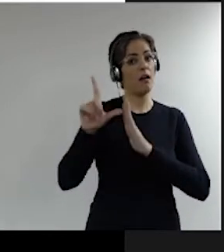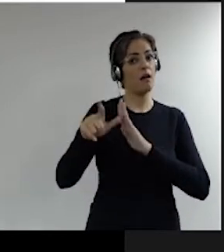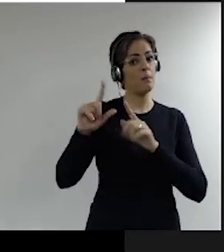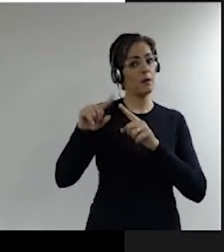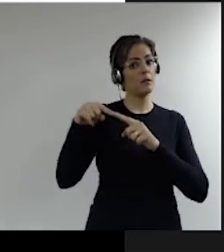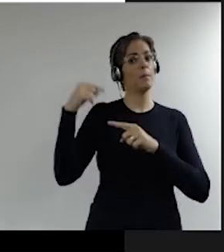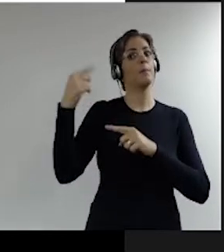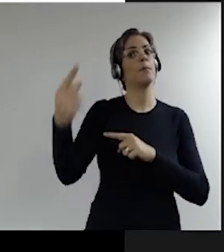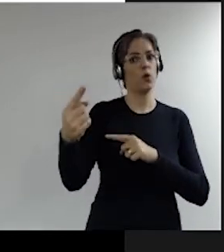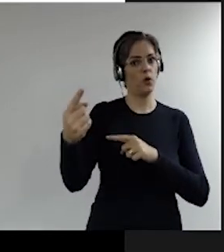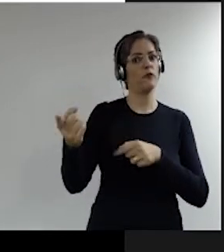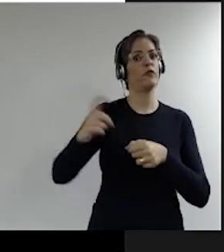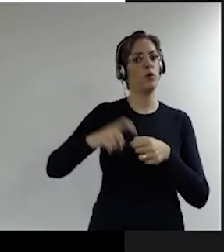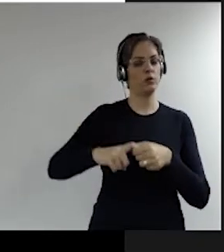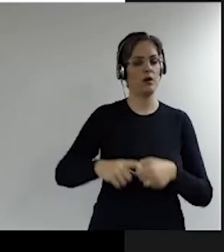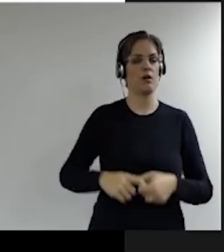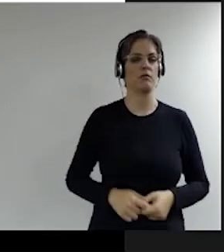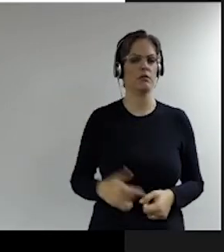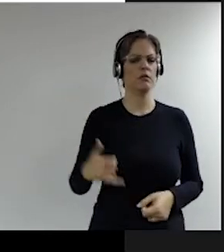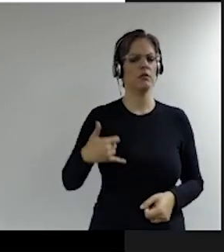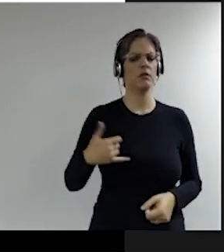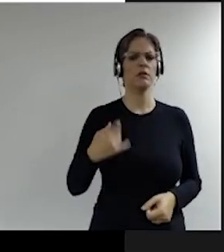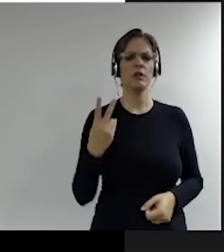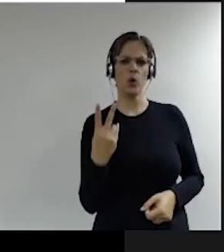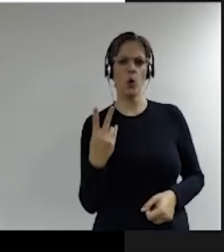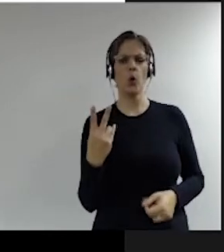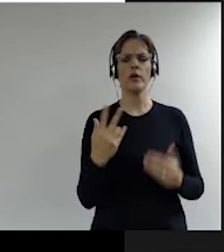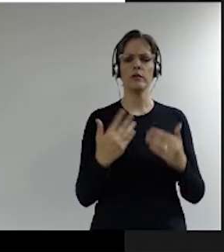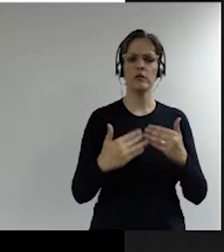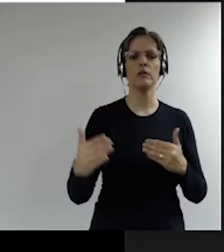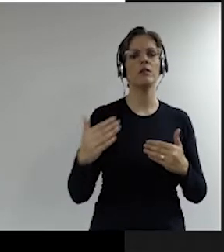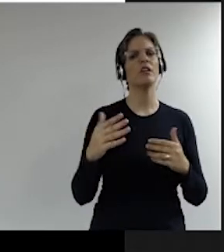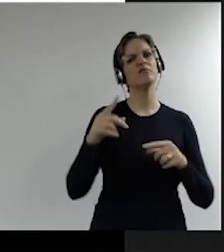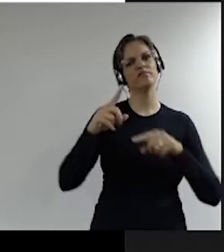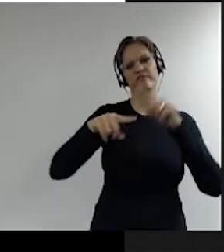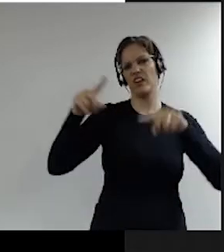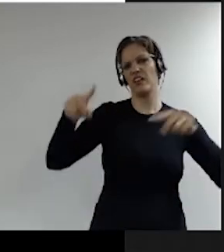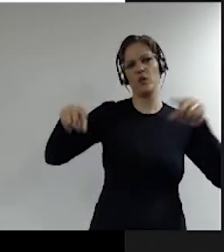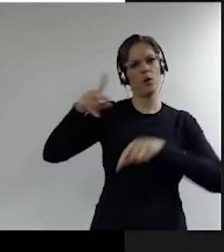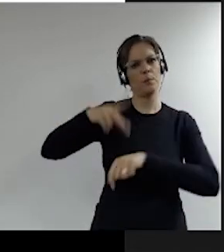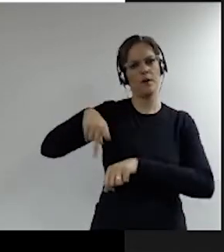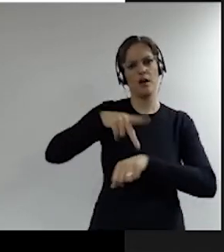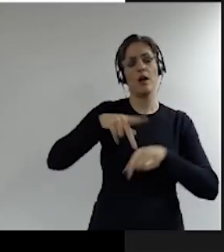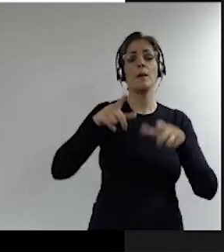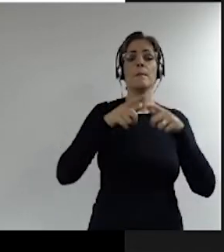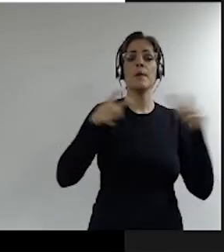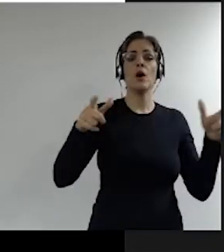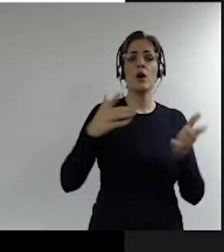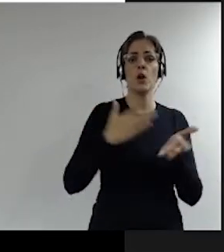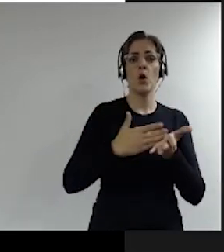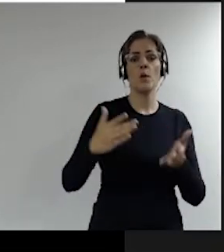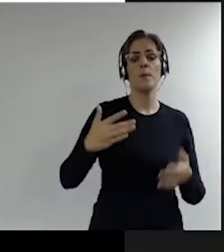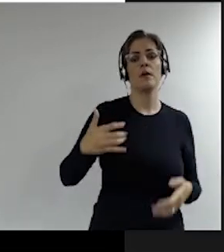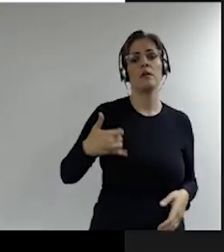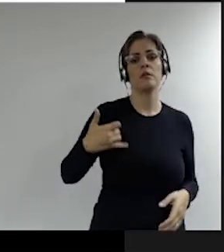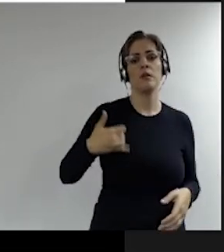frente. A partir dos 2 anos, variou de país para país. A média foi voltar a partir dos